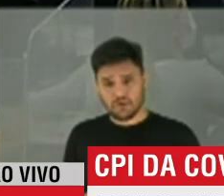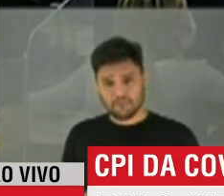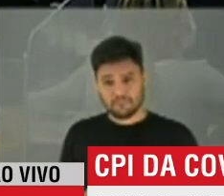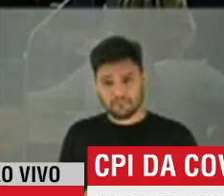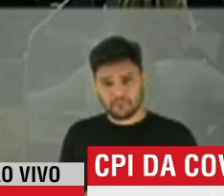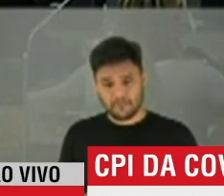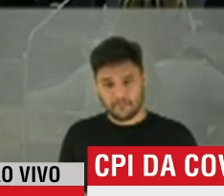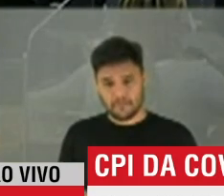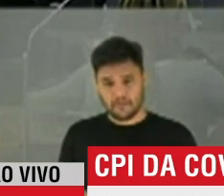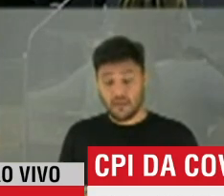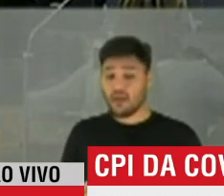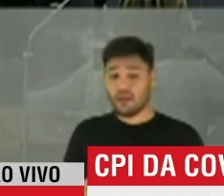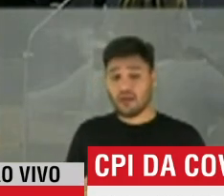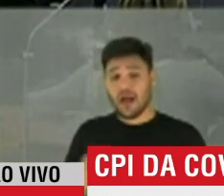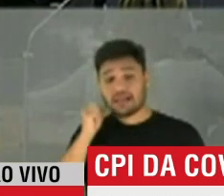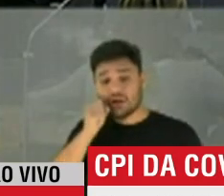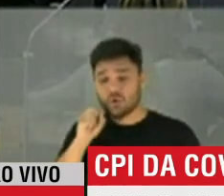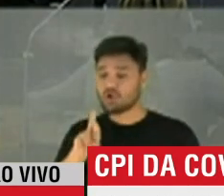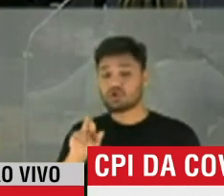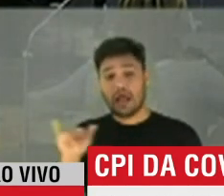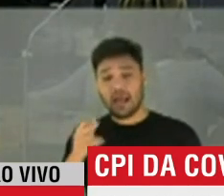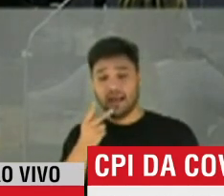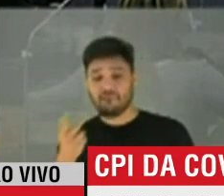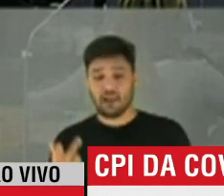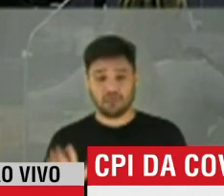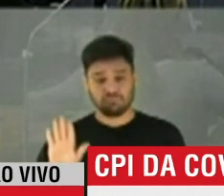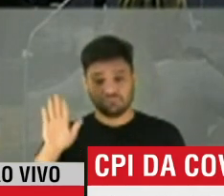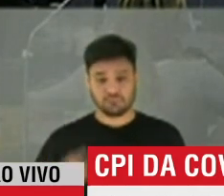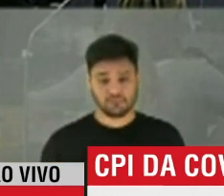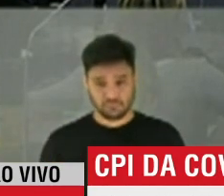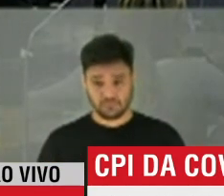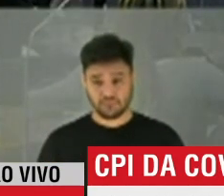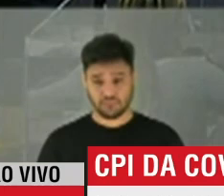Eu já mandei, mas a senadora Soraya quer falar ainda. Vamos